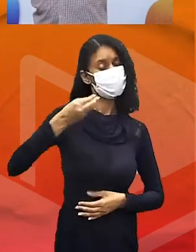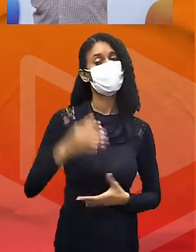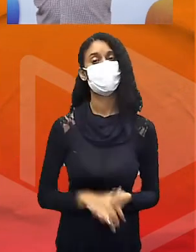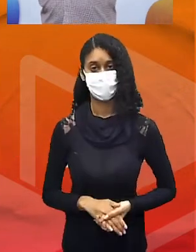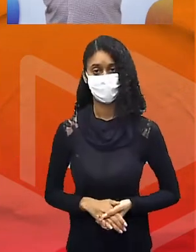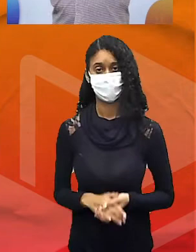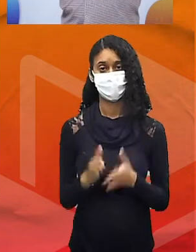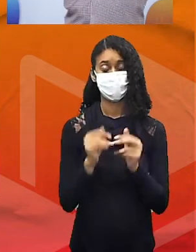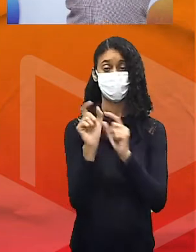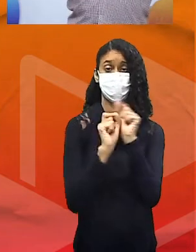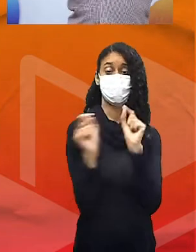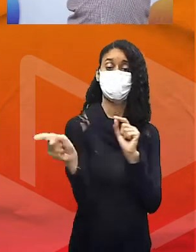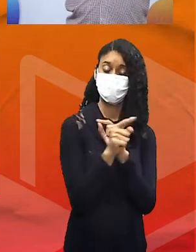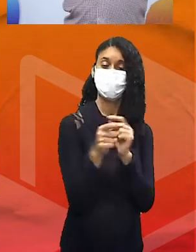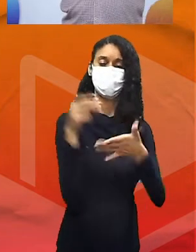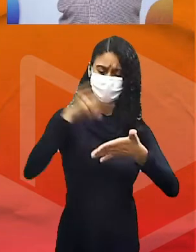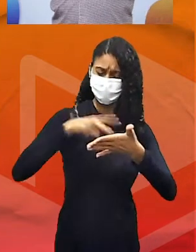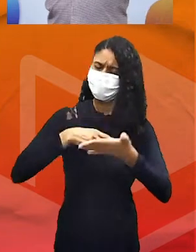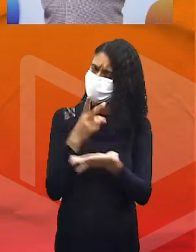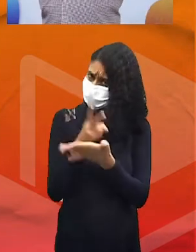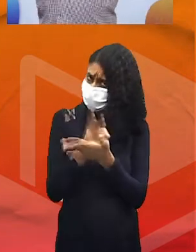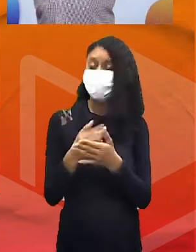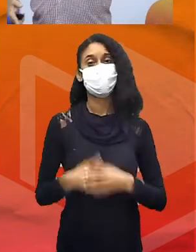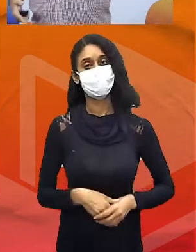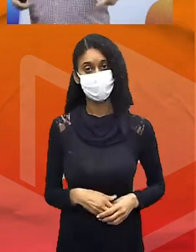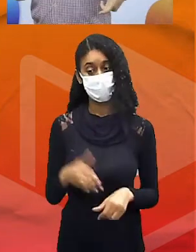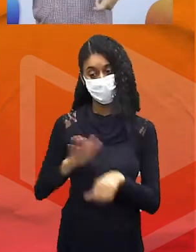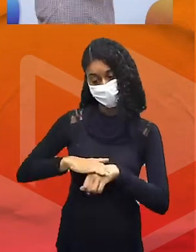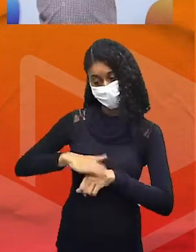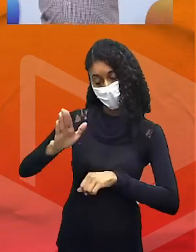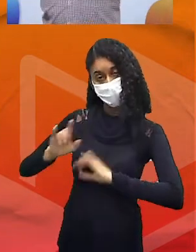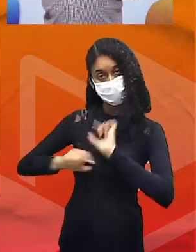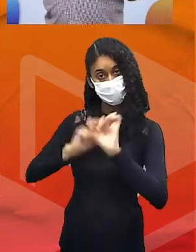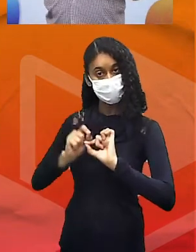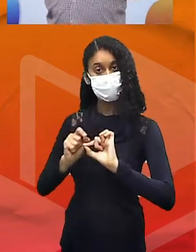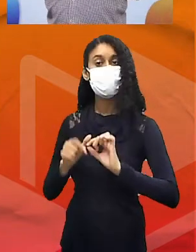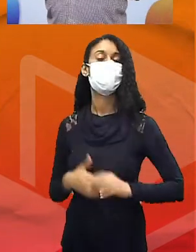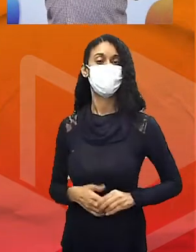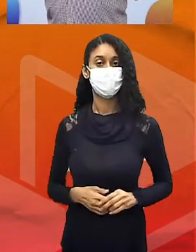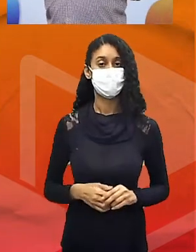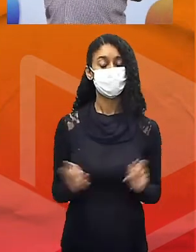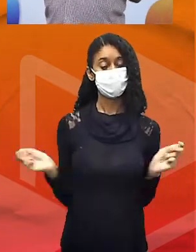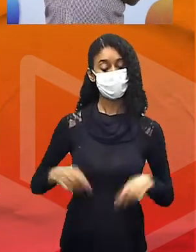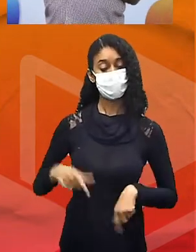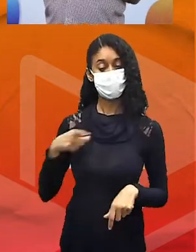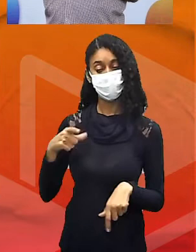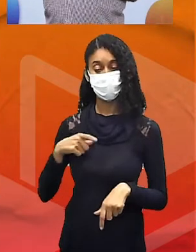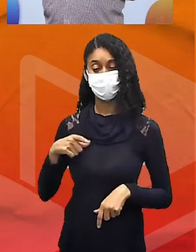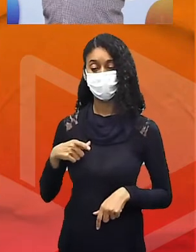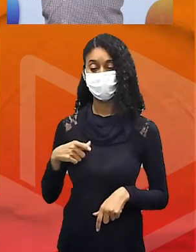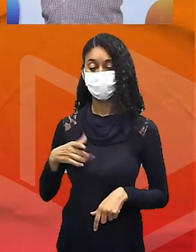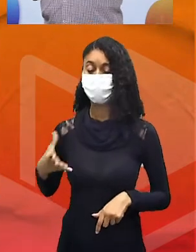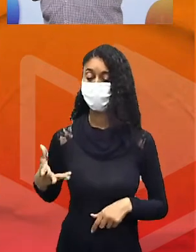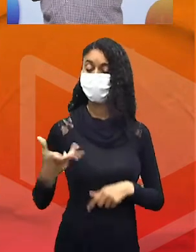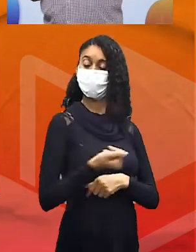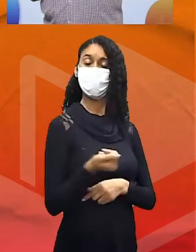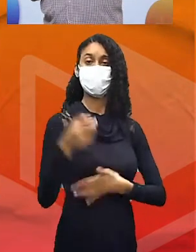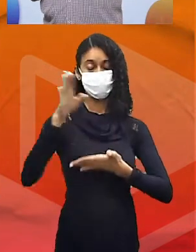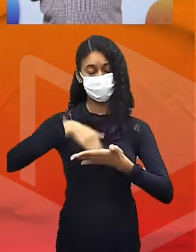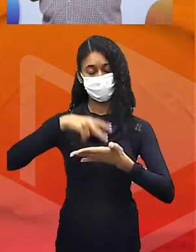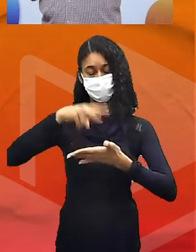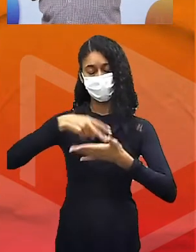leitor assíduo, né? Quanto mais, para que você tenha domínio dessa linguagem. Ele tem um